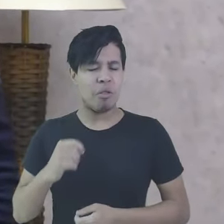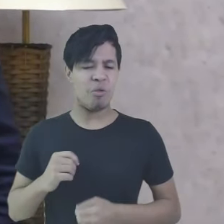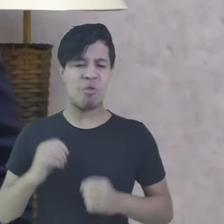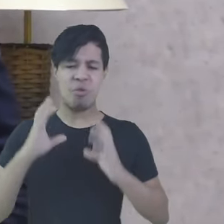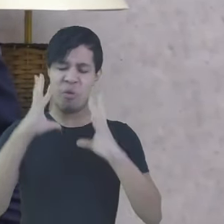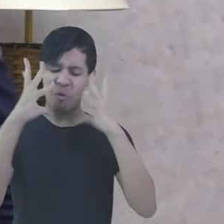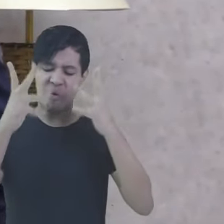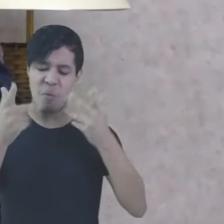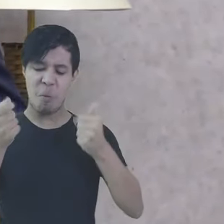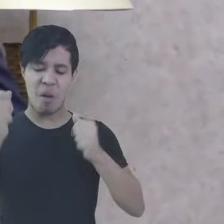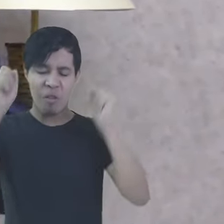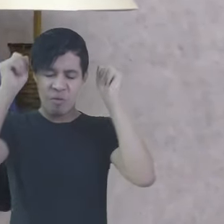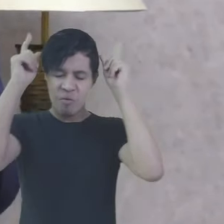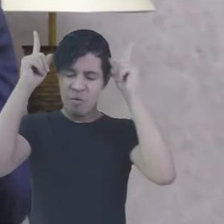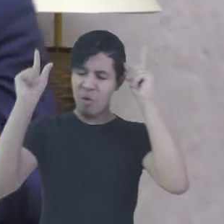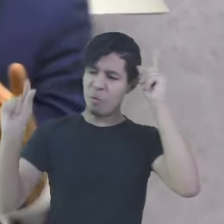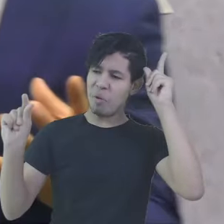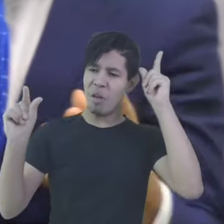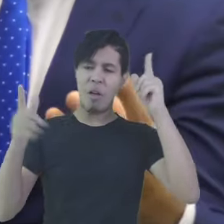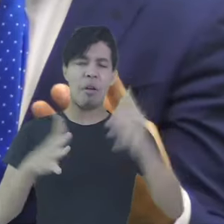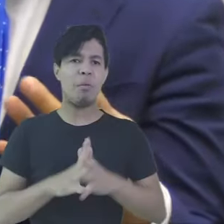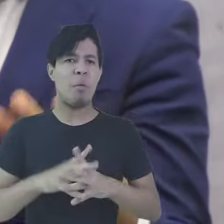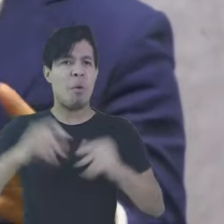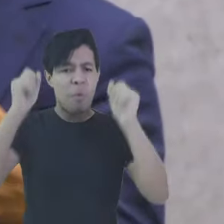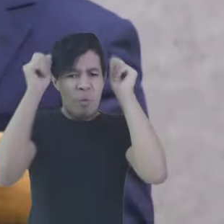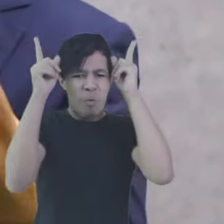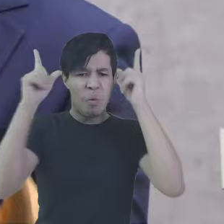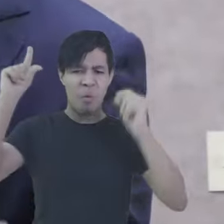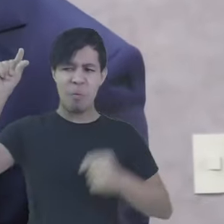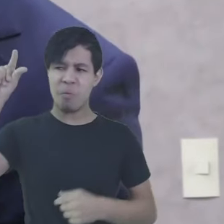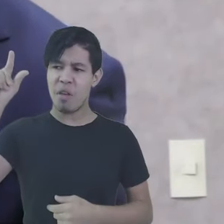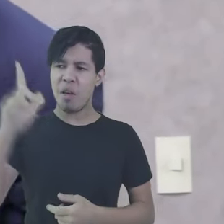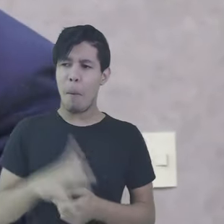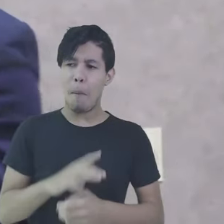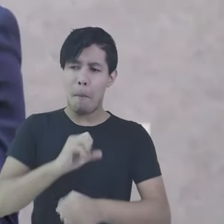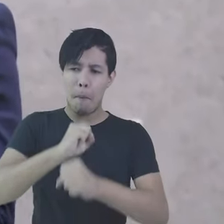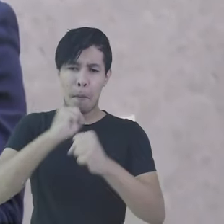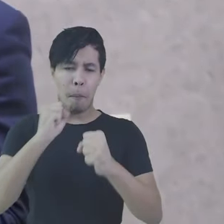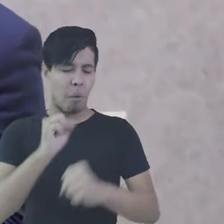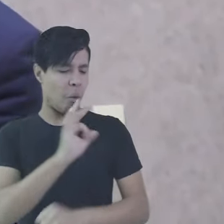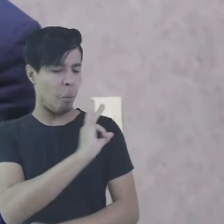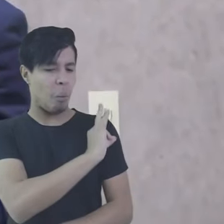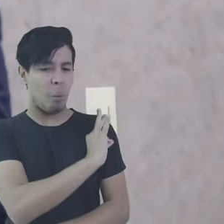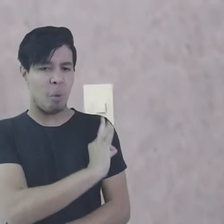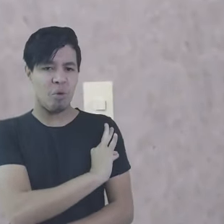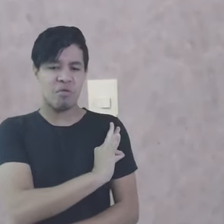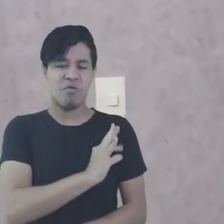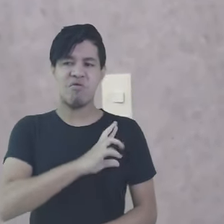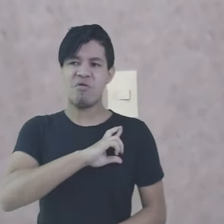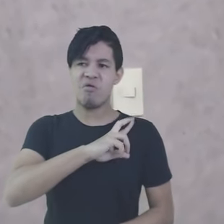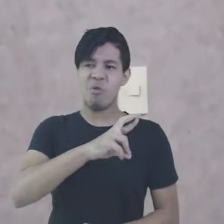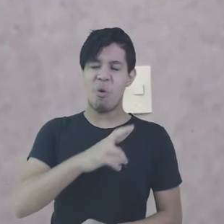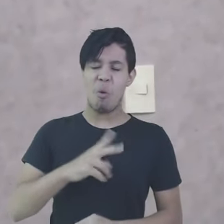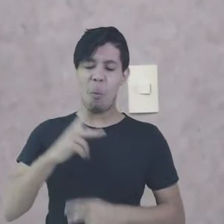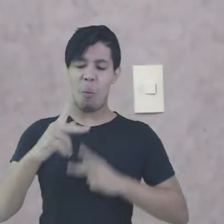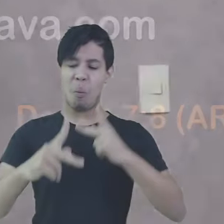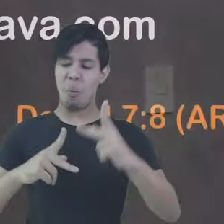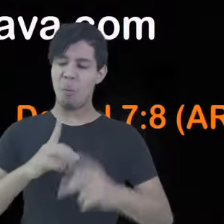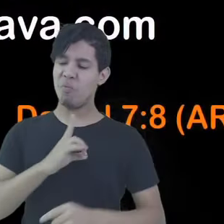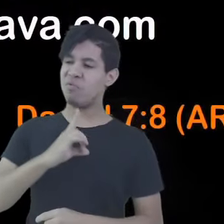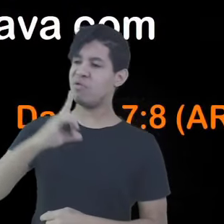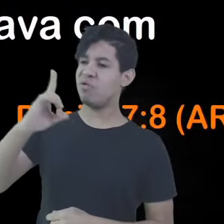tempo do fim. Daniel diz assim, que o chifre pequeno, que é um poder político e religioso que vai perseguir o povo de Deus, mudar os tempos e as